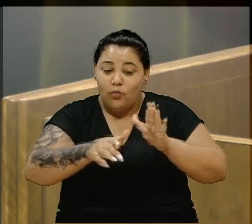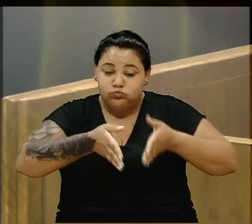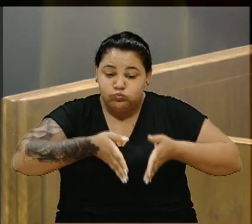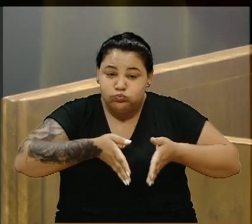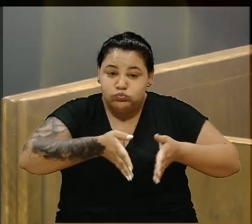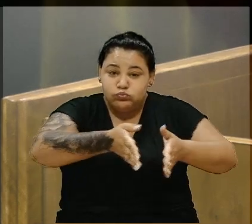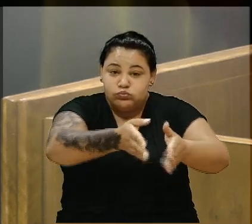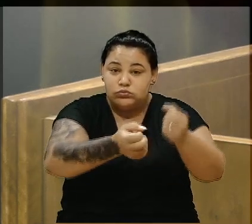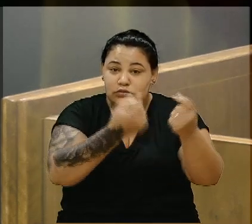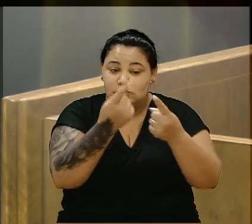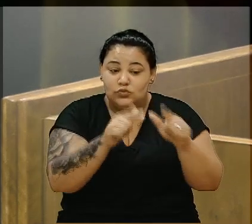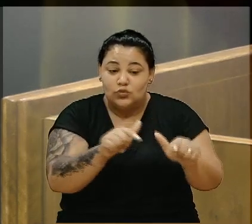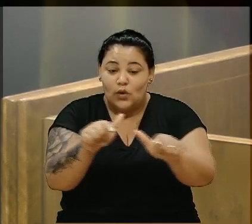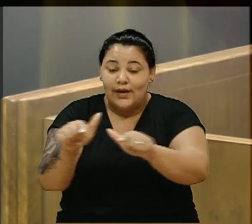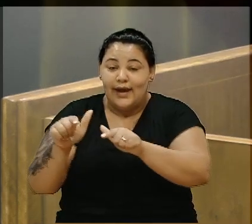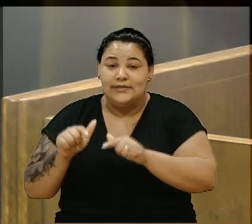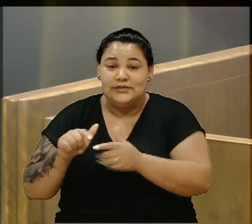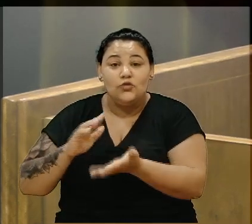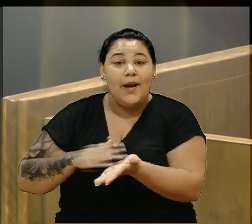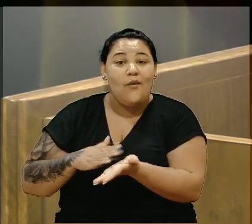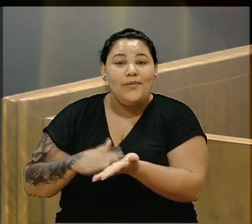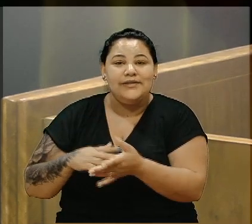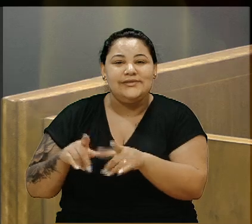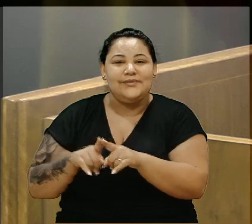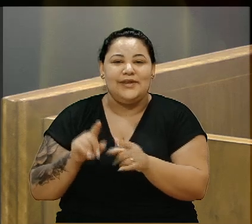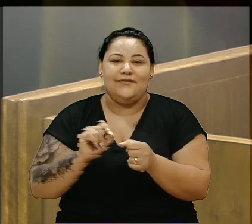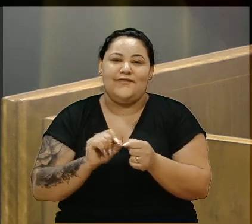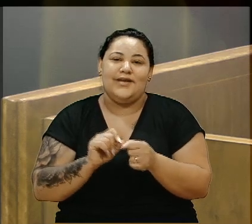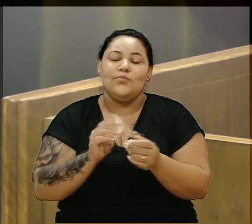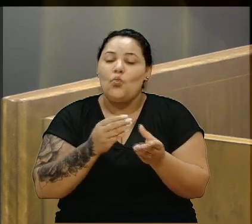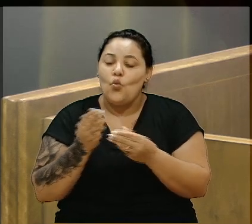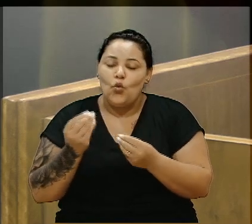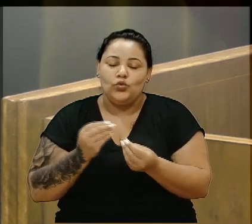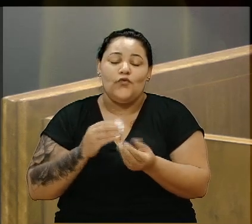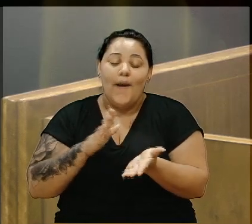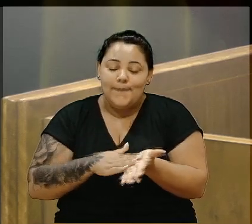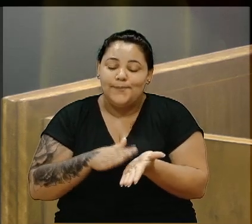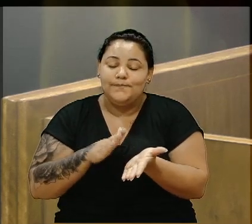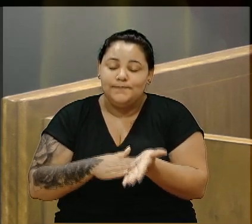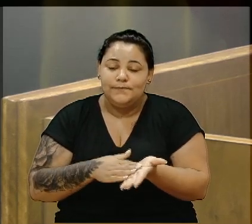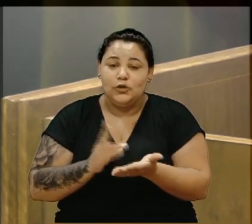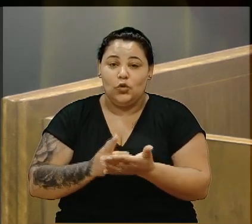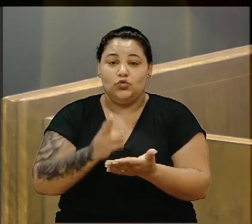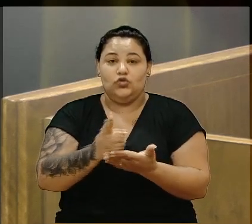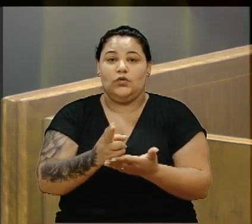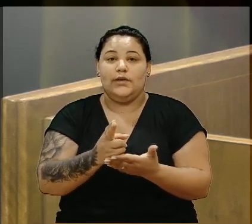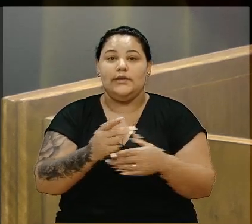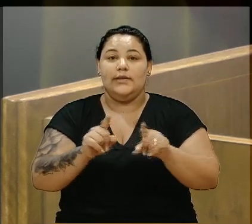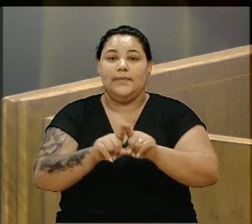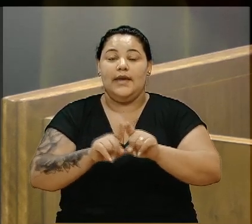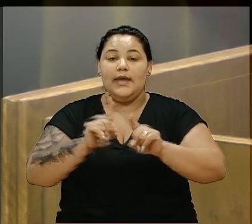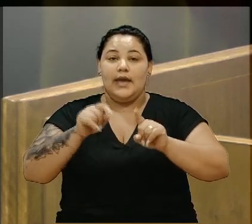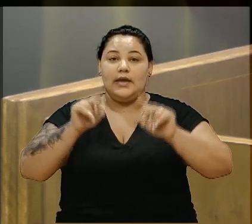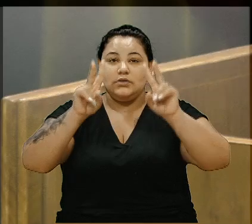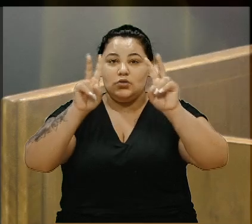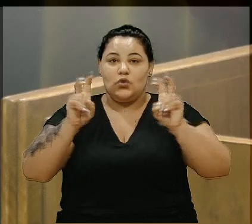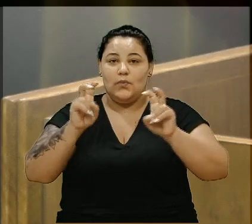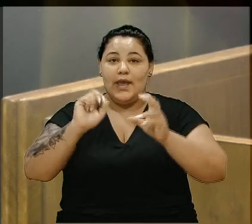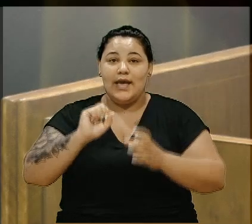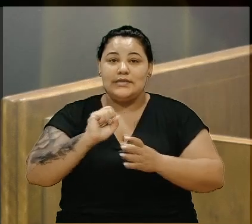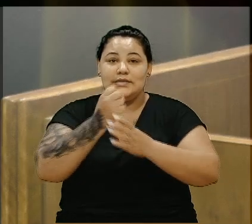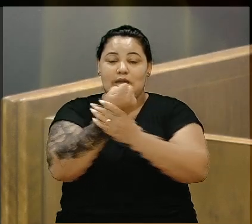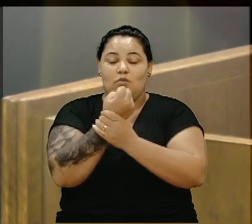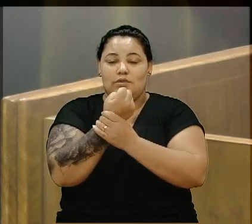alguns locais, e uma cobrança que a gente tem feito bastante incisiva e que a gente vai continuar em relação a isso, é com a segurança